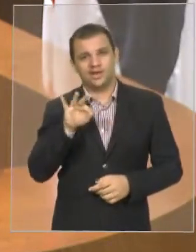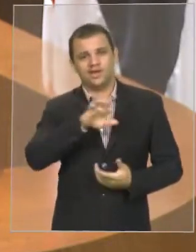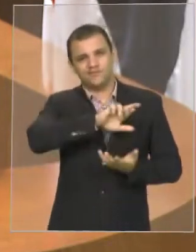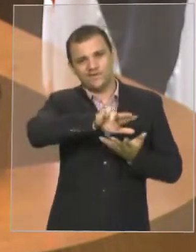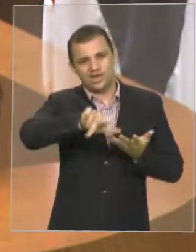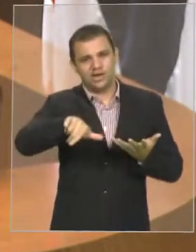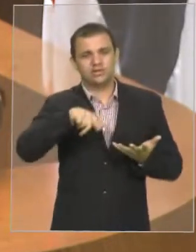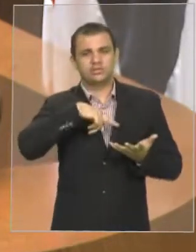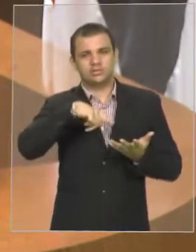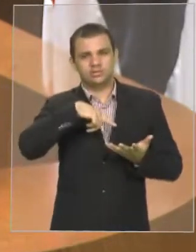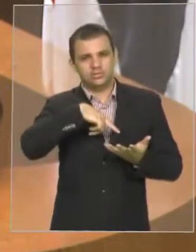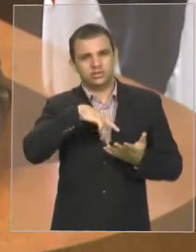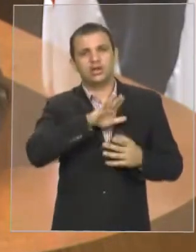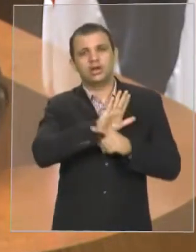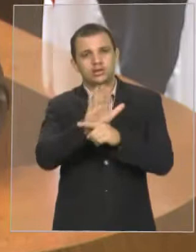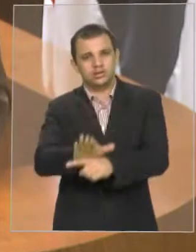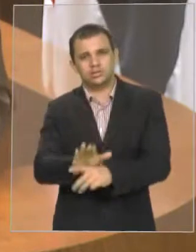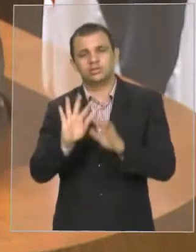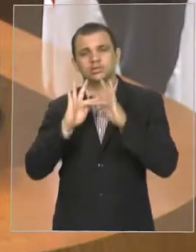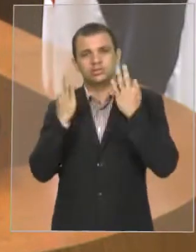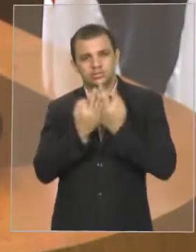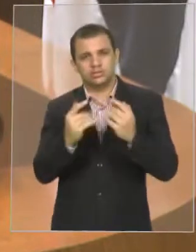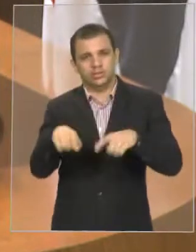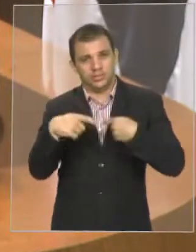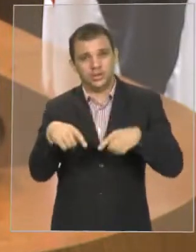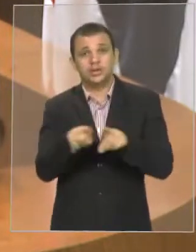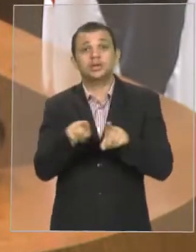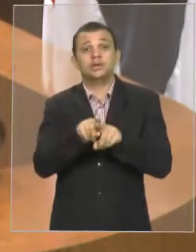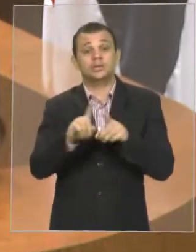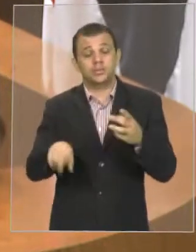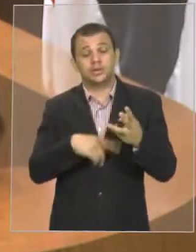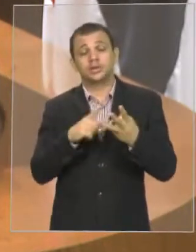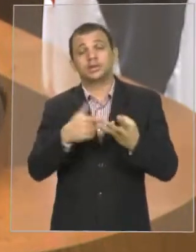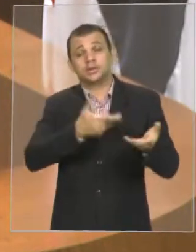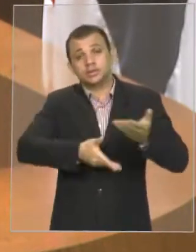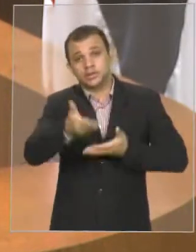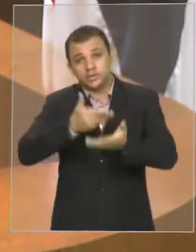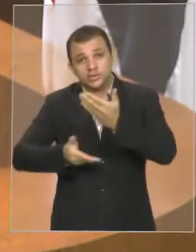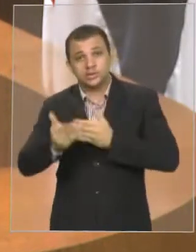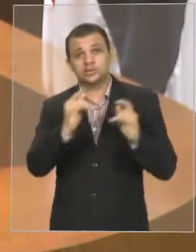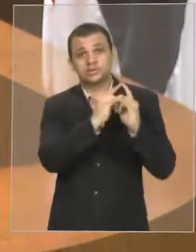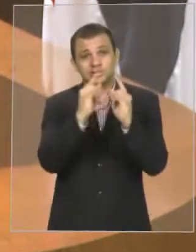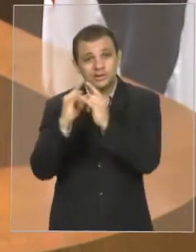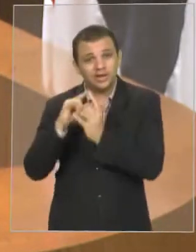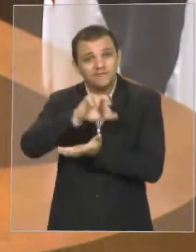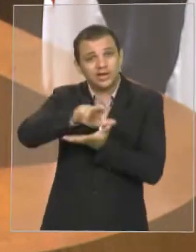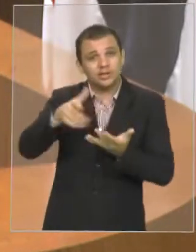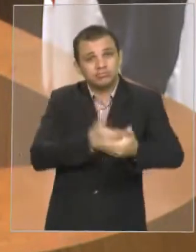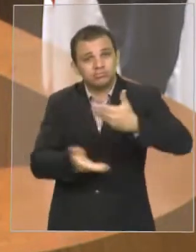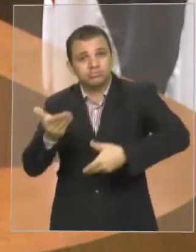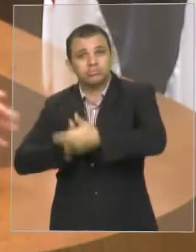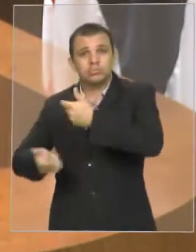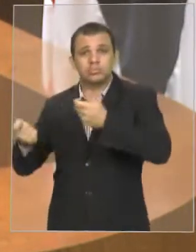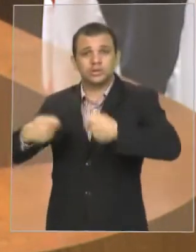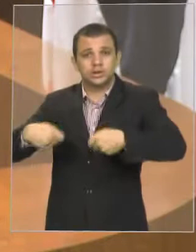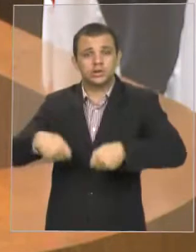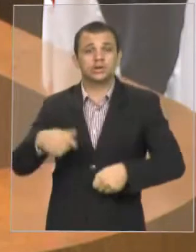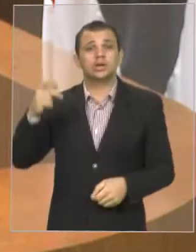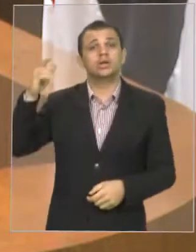familiar, como também da interação entre os diversos órgãos que tem que haver, não só o governo